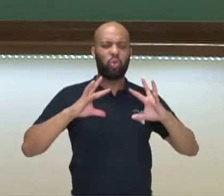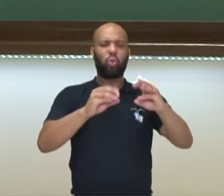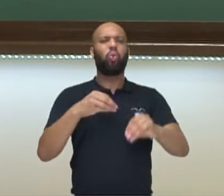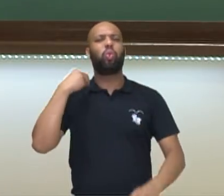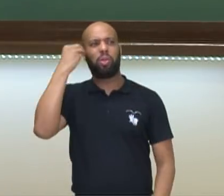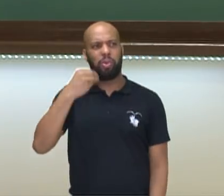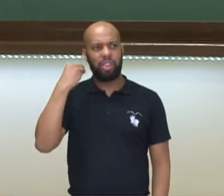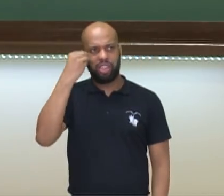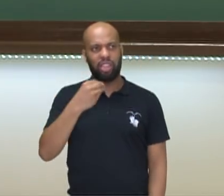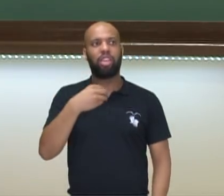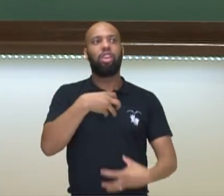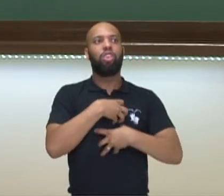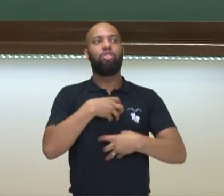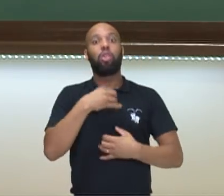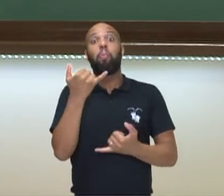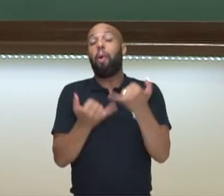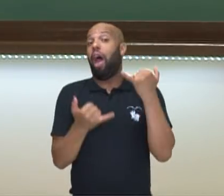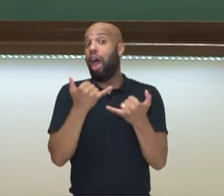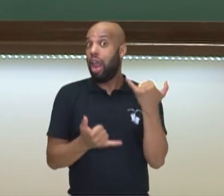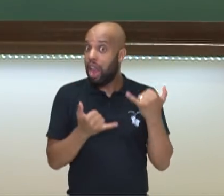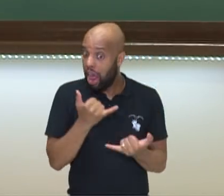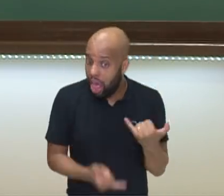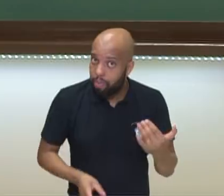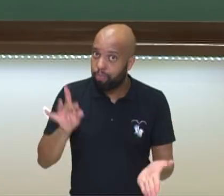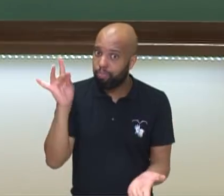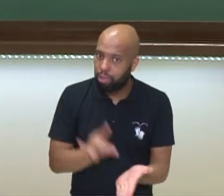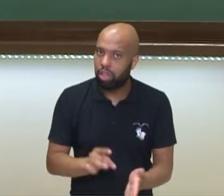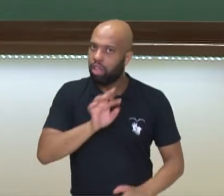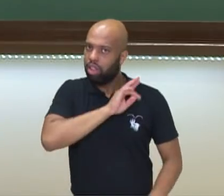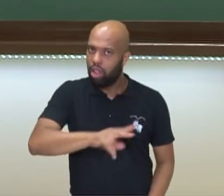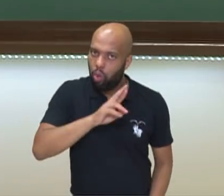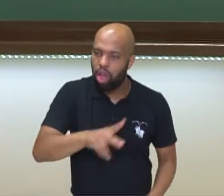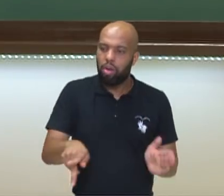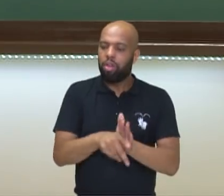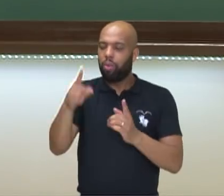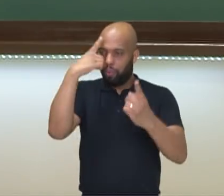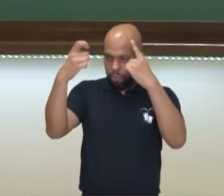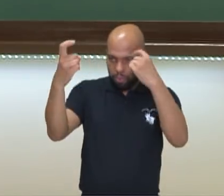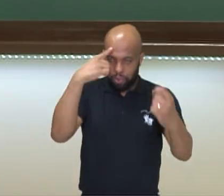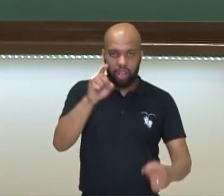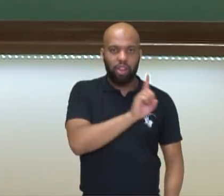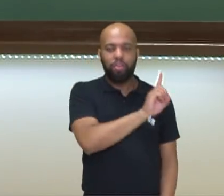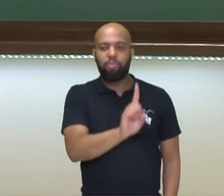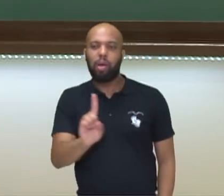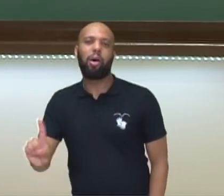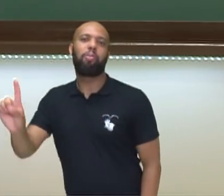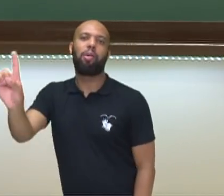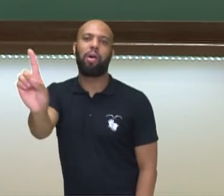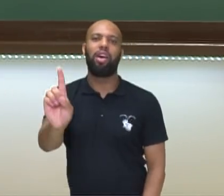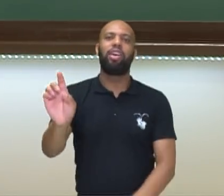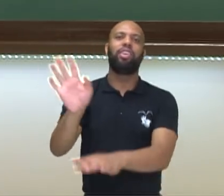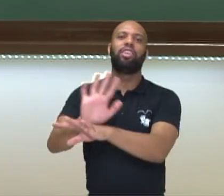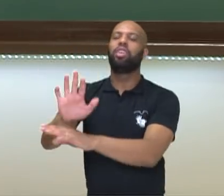experiência ou a impressão que teve essa experiência de chegar no cinema, de comprar o seu ticket,